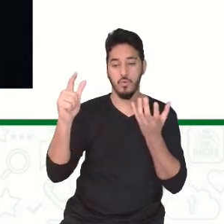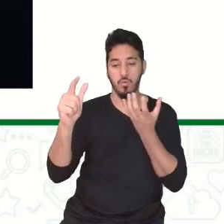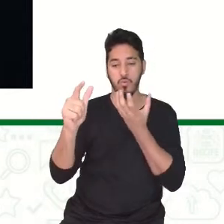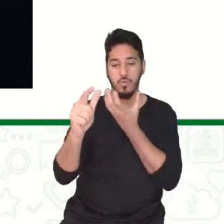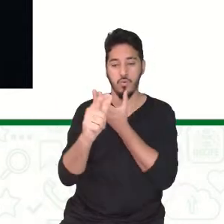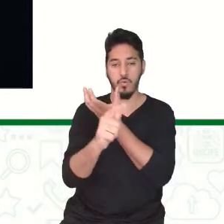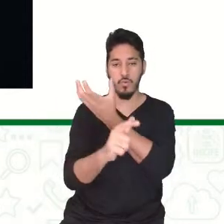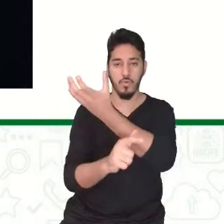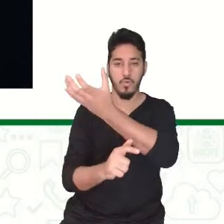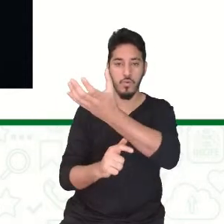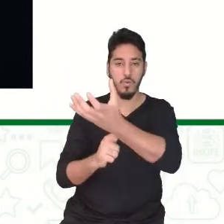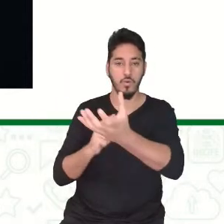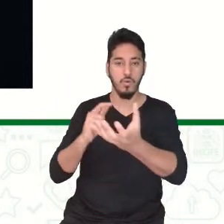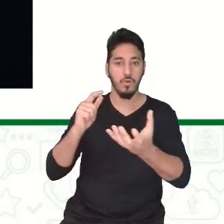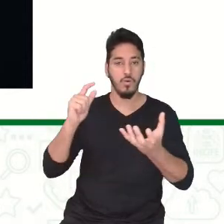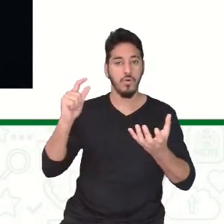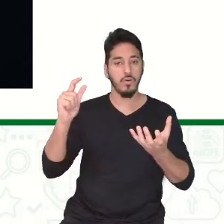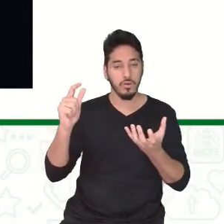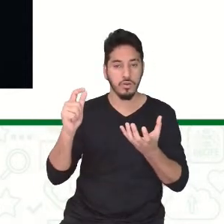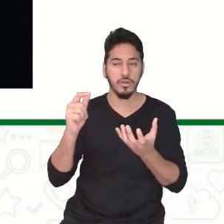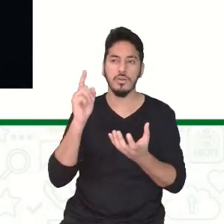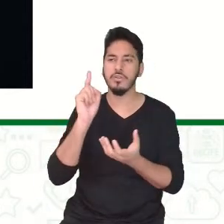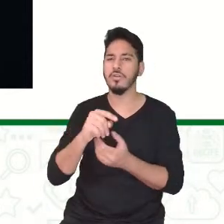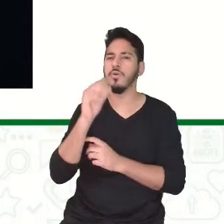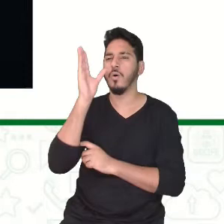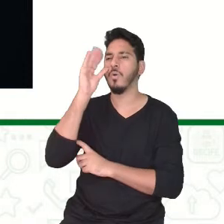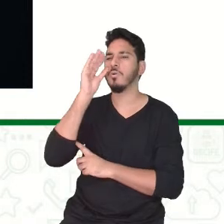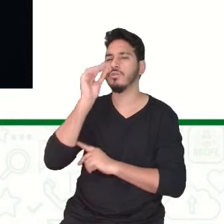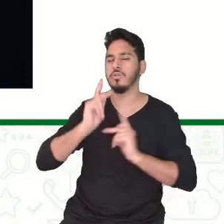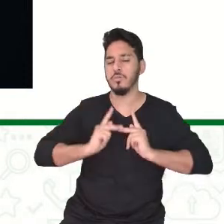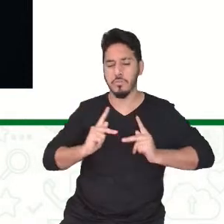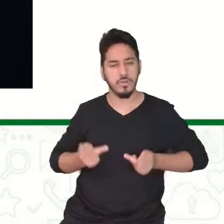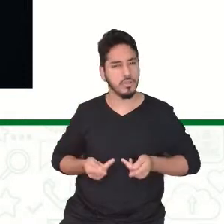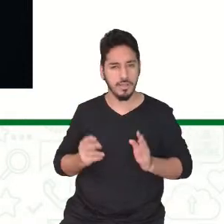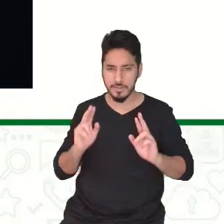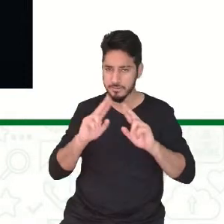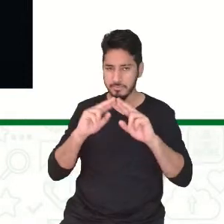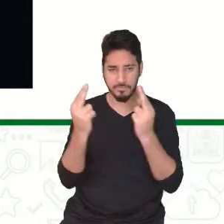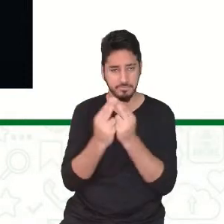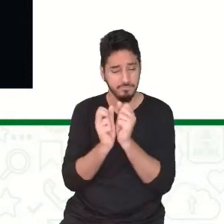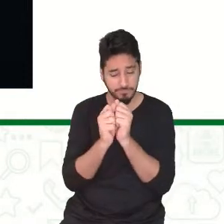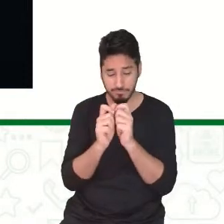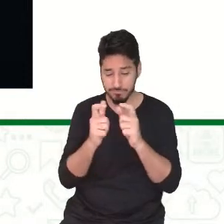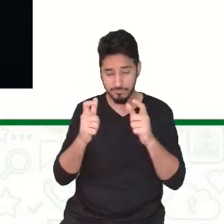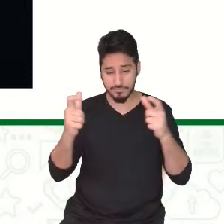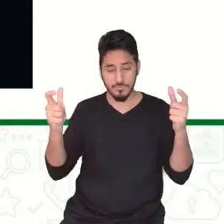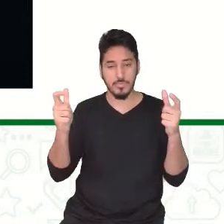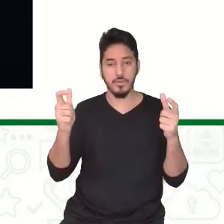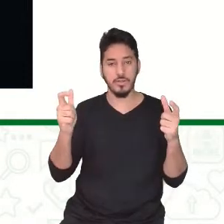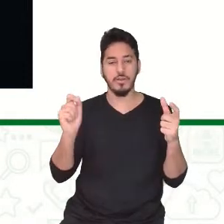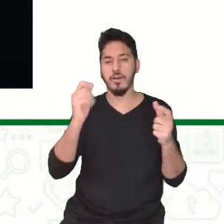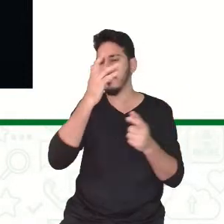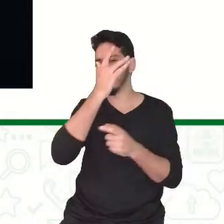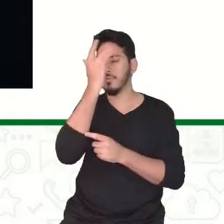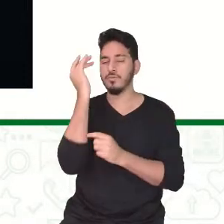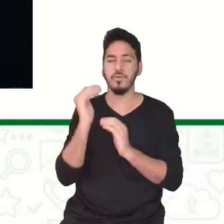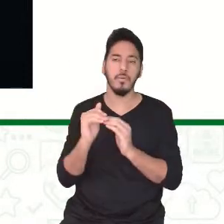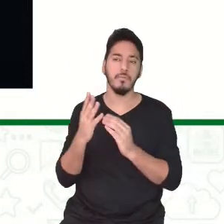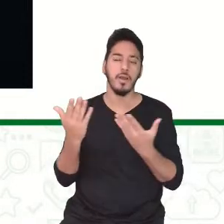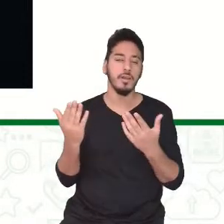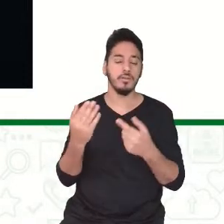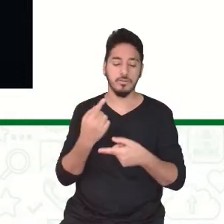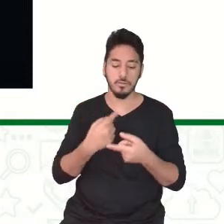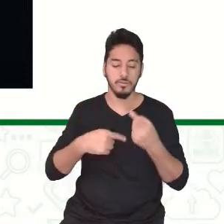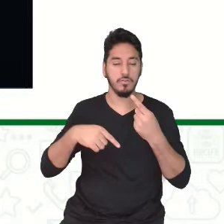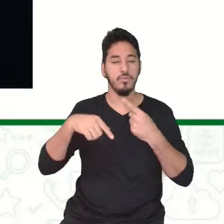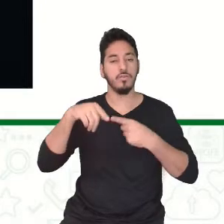Então, a curiosidade humana, ela é esse universo muito amplo. Ela que foi permitindo as pessoas ficarem